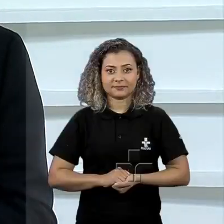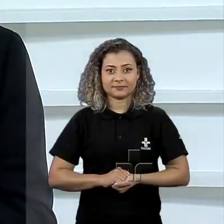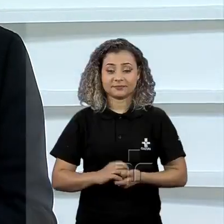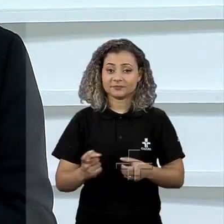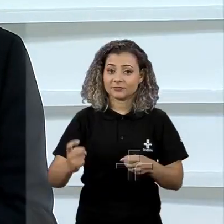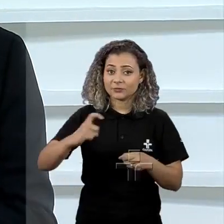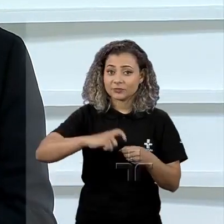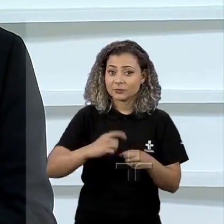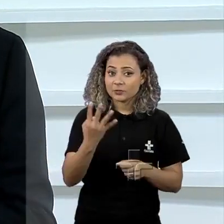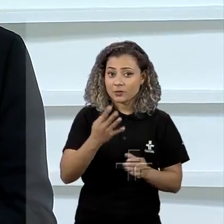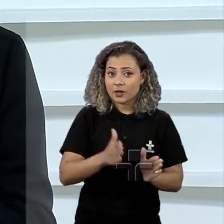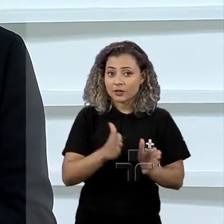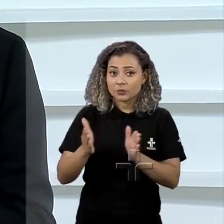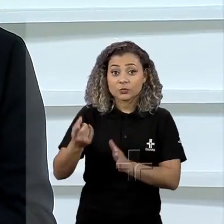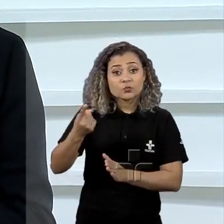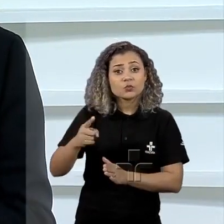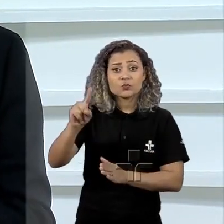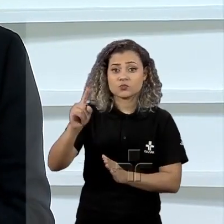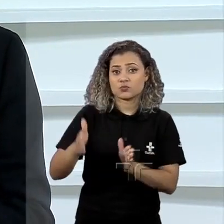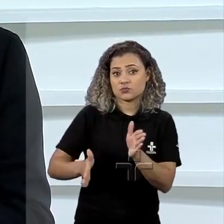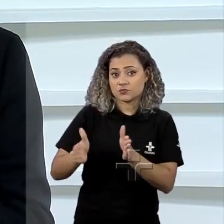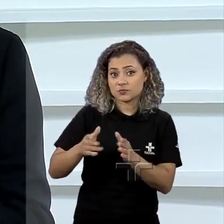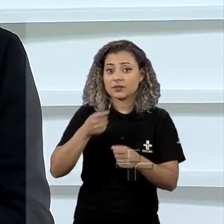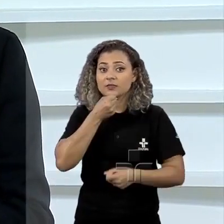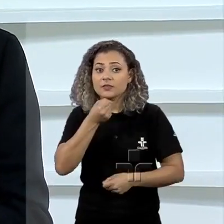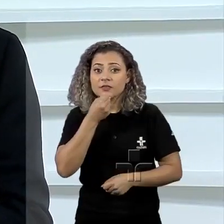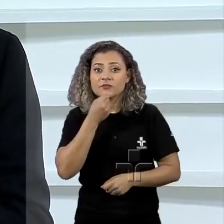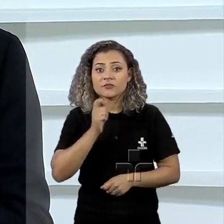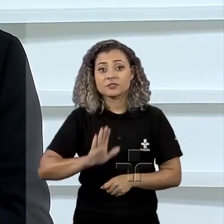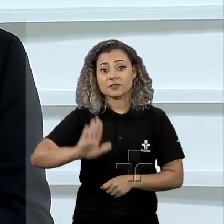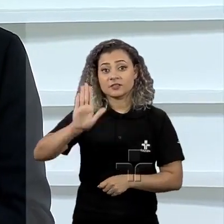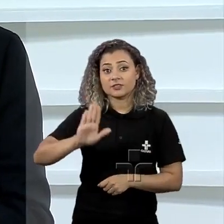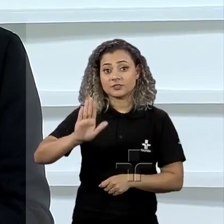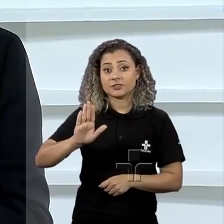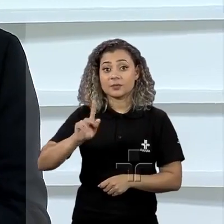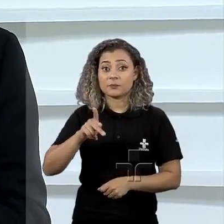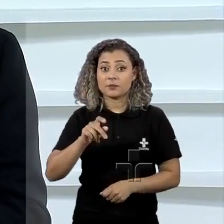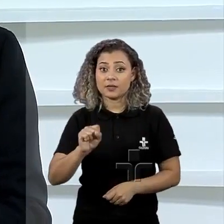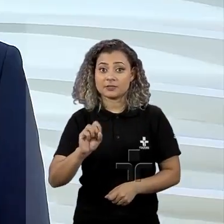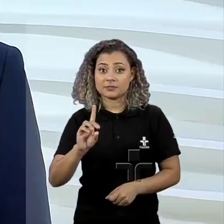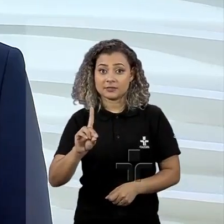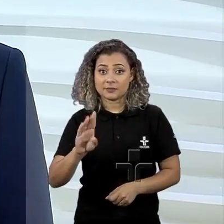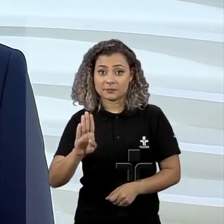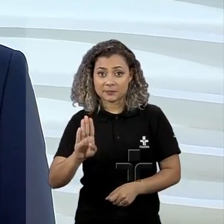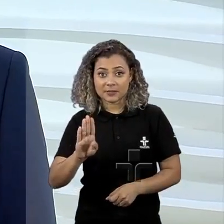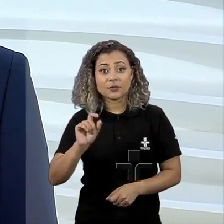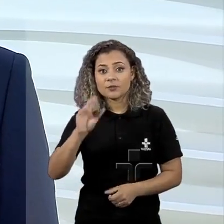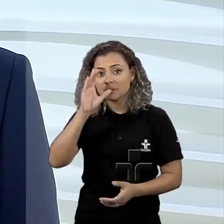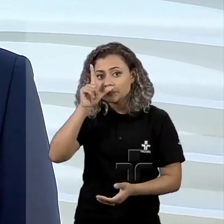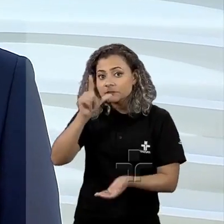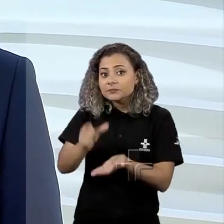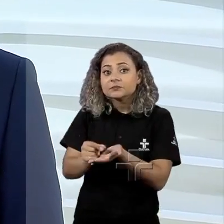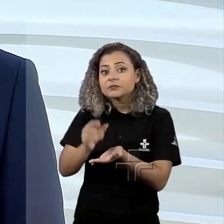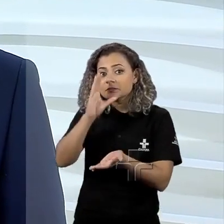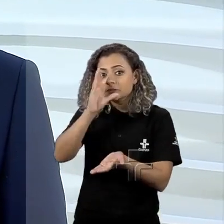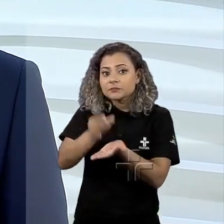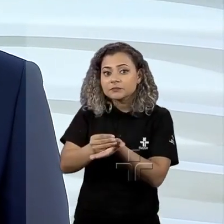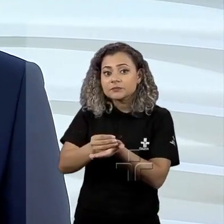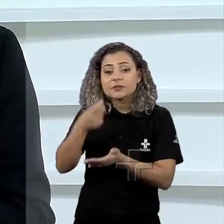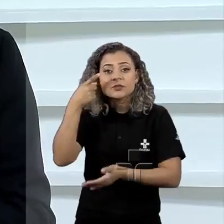Estamos de volta para o quarto e último bloco da entrevista com o candidato do PSDB ao governo do Estado, João